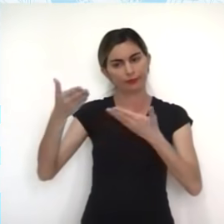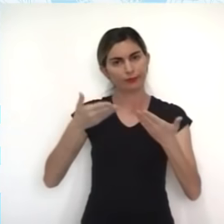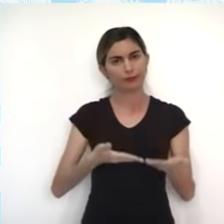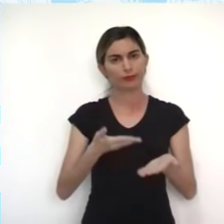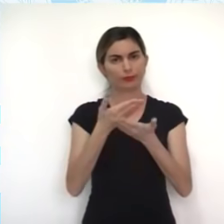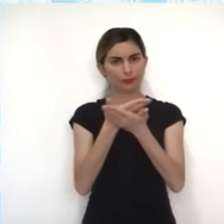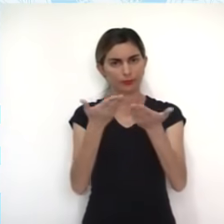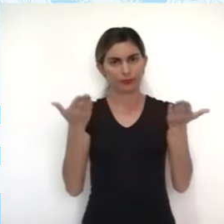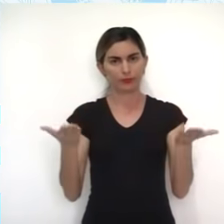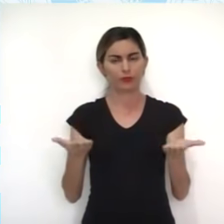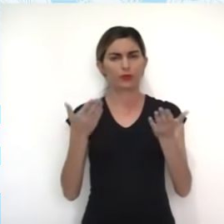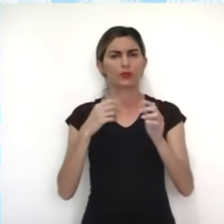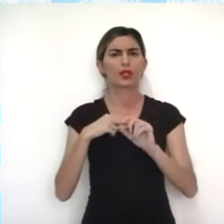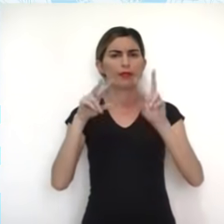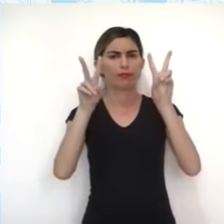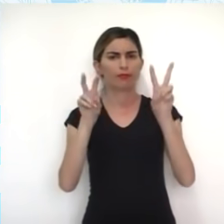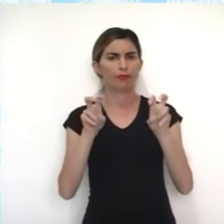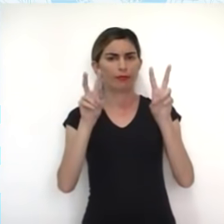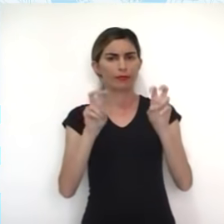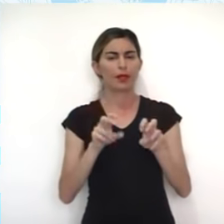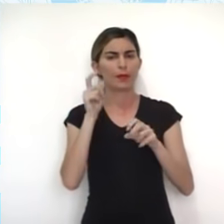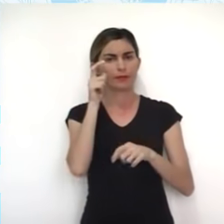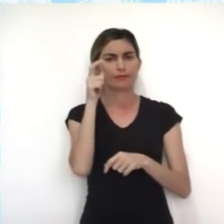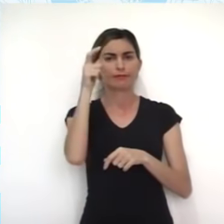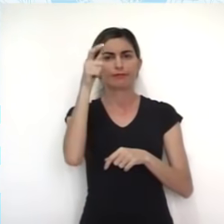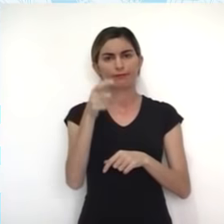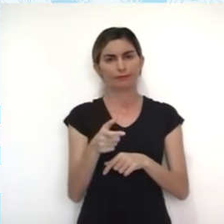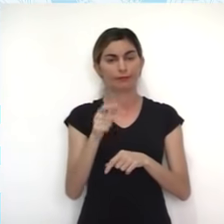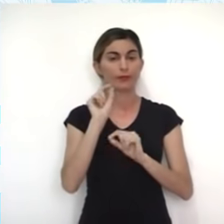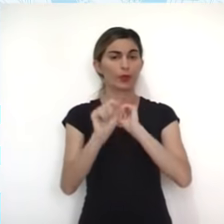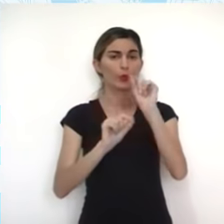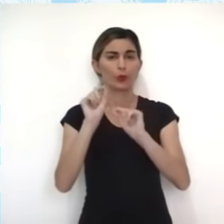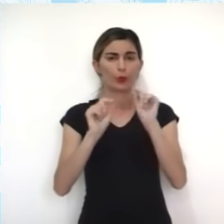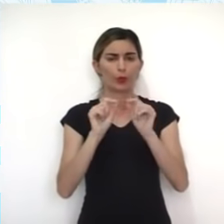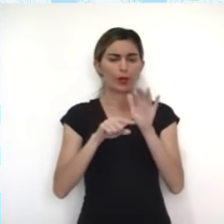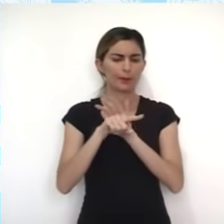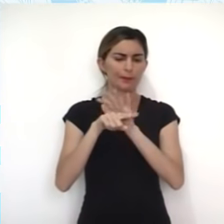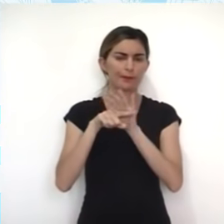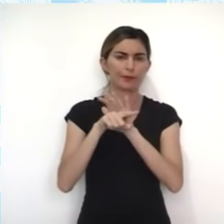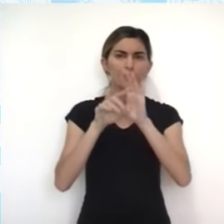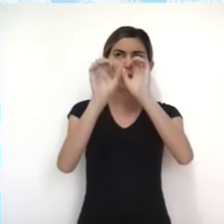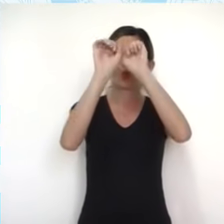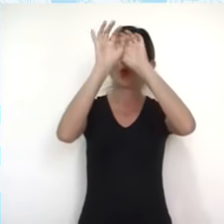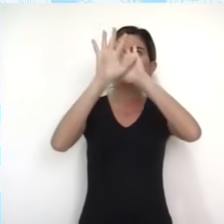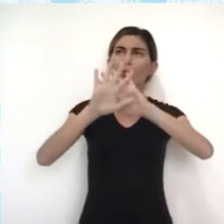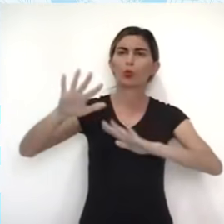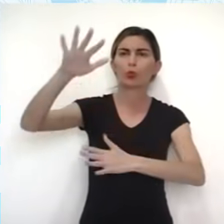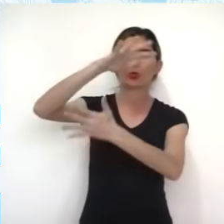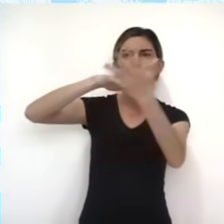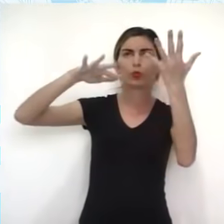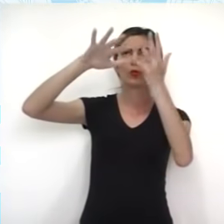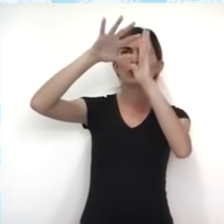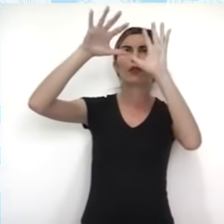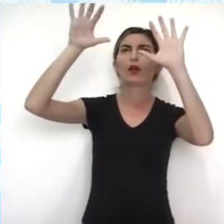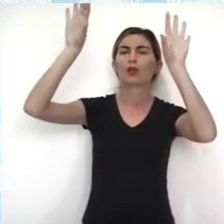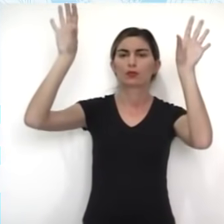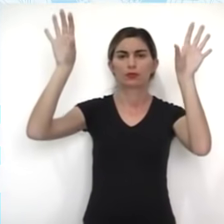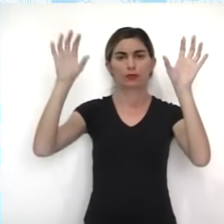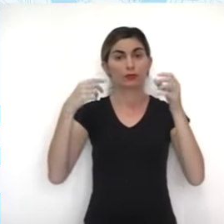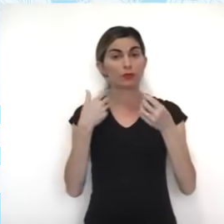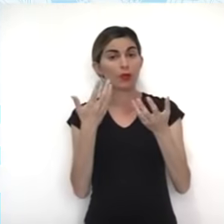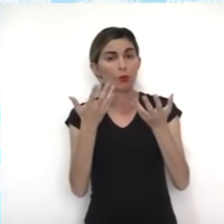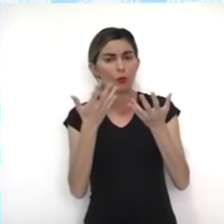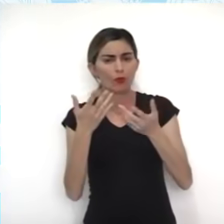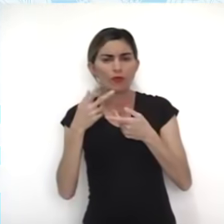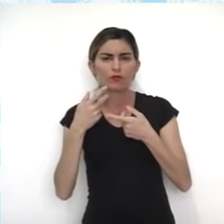e hoje eu quero convidar vocês a estudar um tema muito interessante que é investigando o universo bom